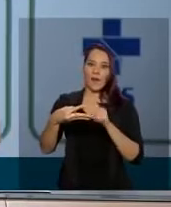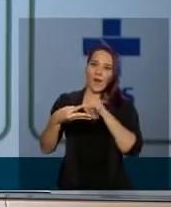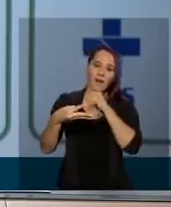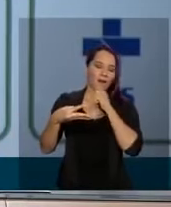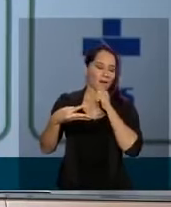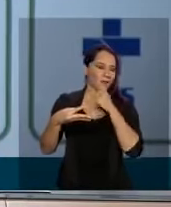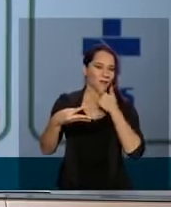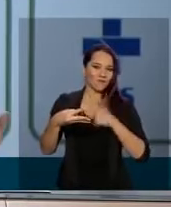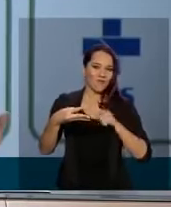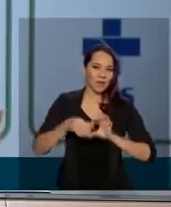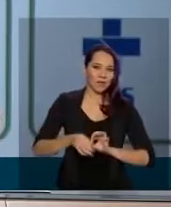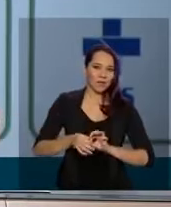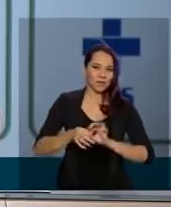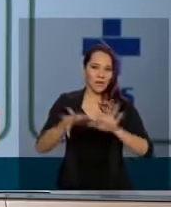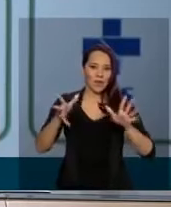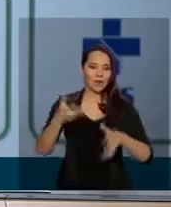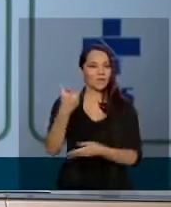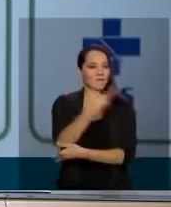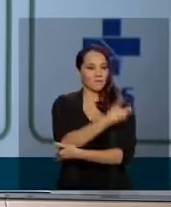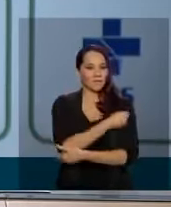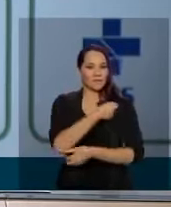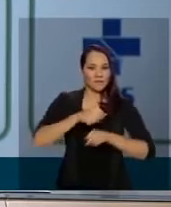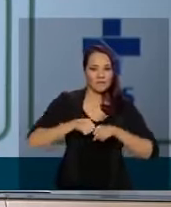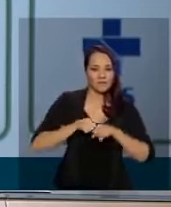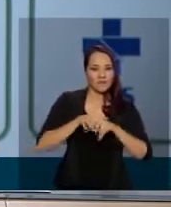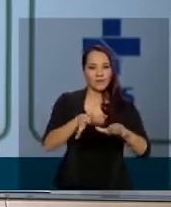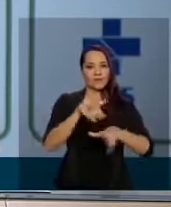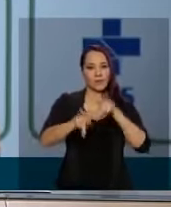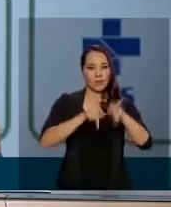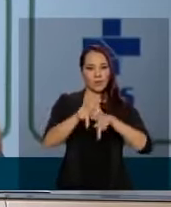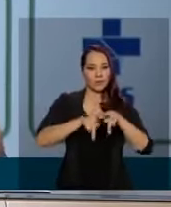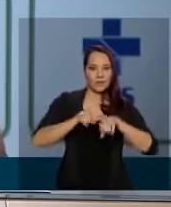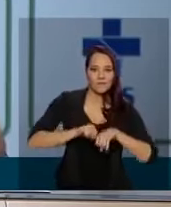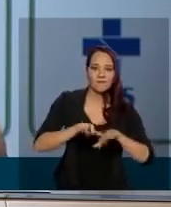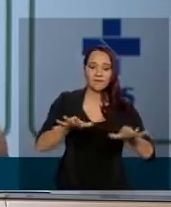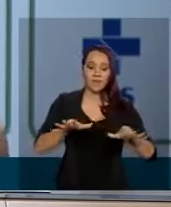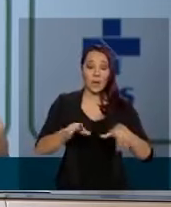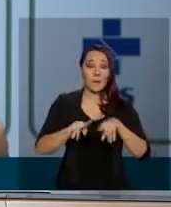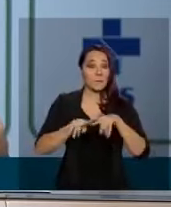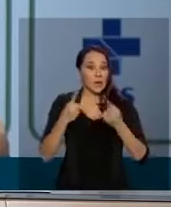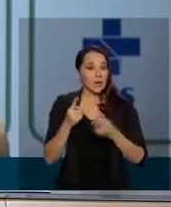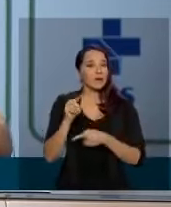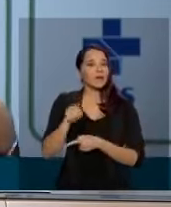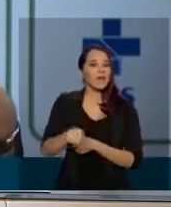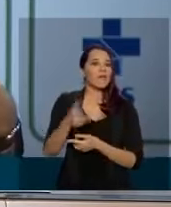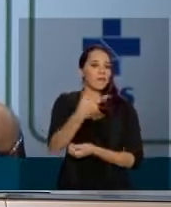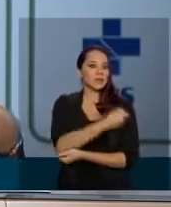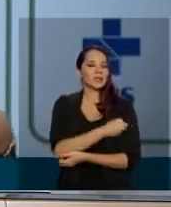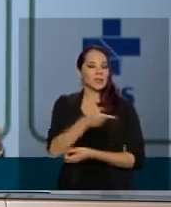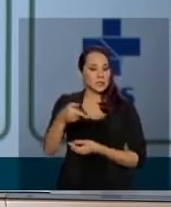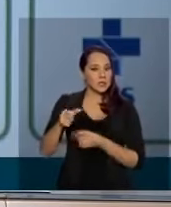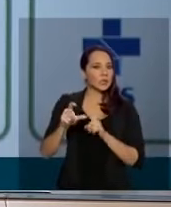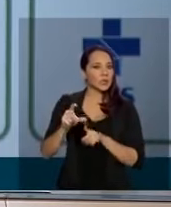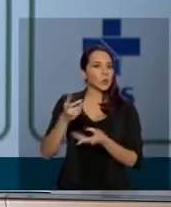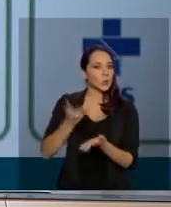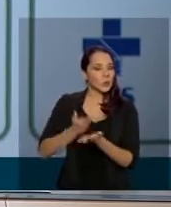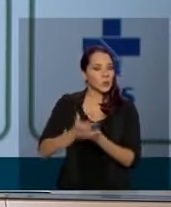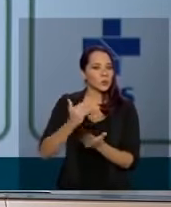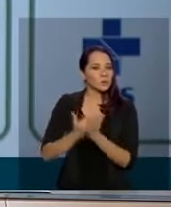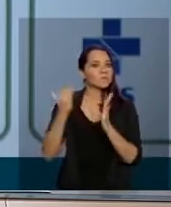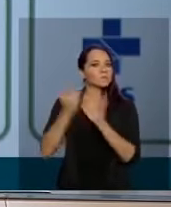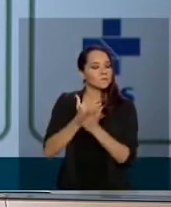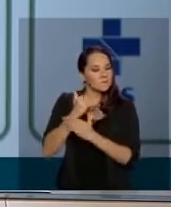liberada para ser aplicada na população. Mas talvez seja a vacina com estudos mais avançados com relação